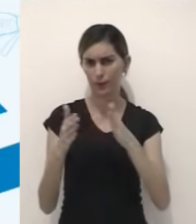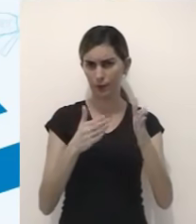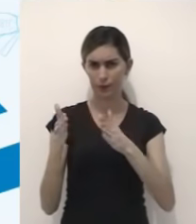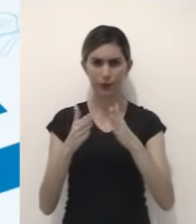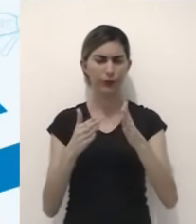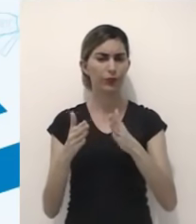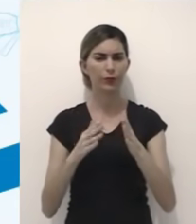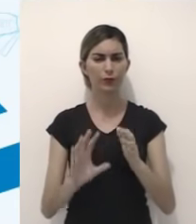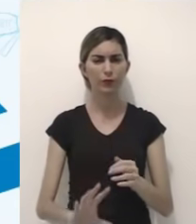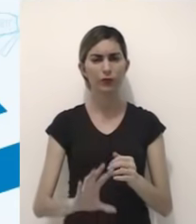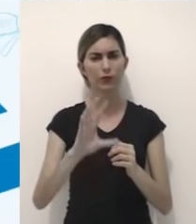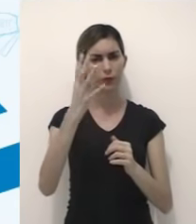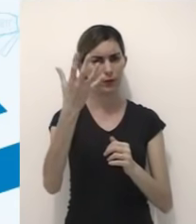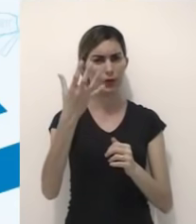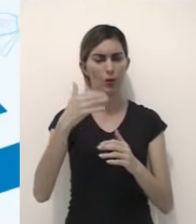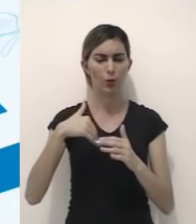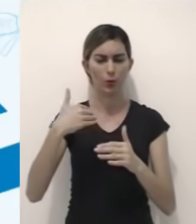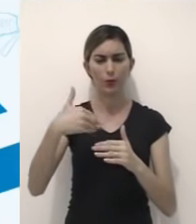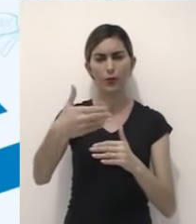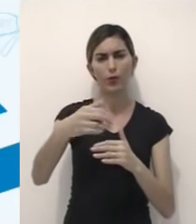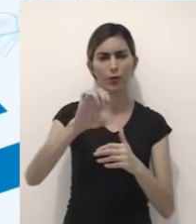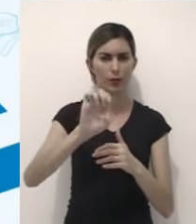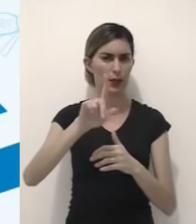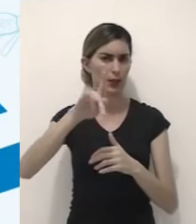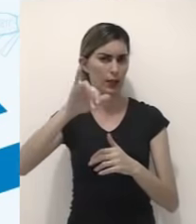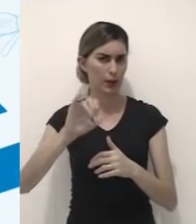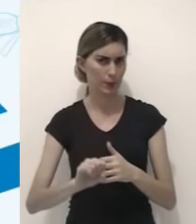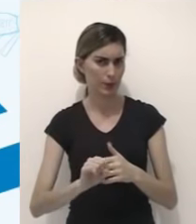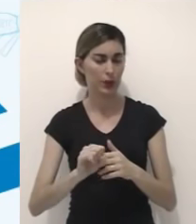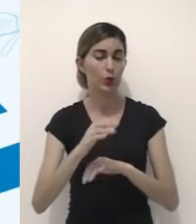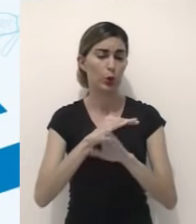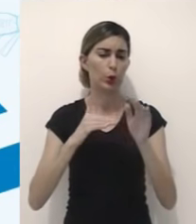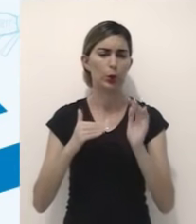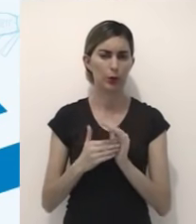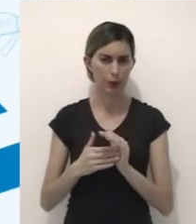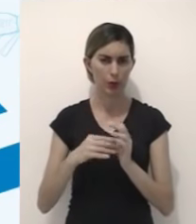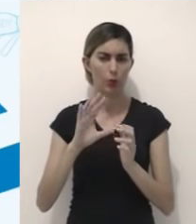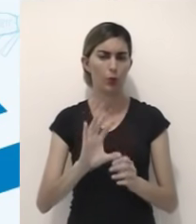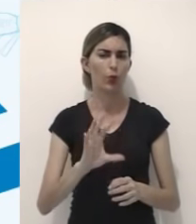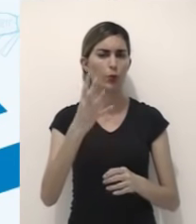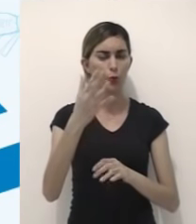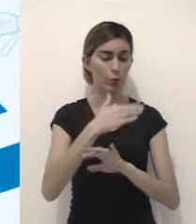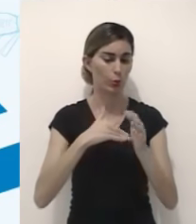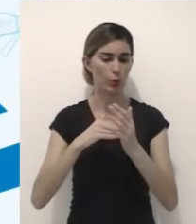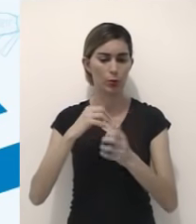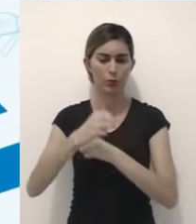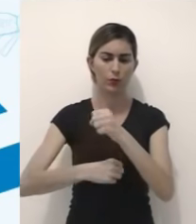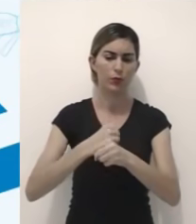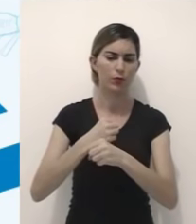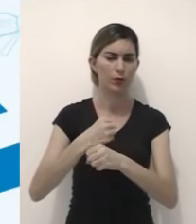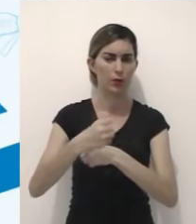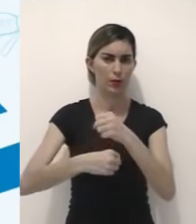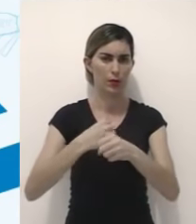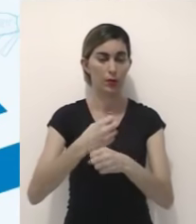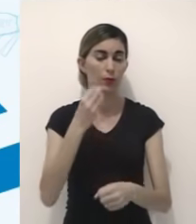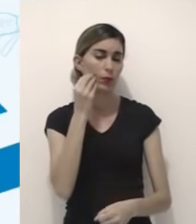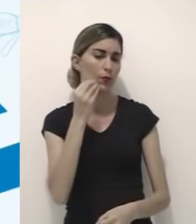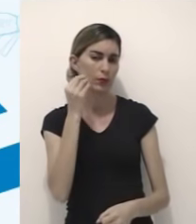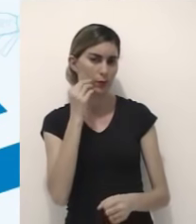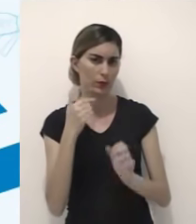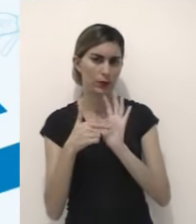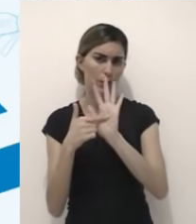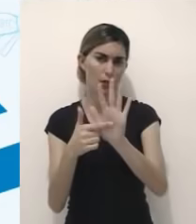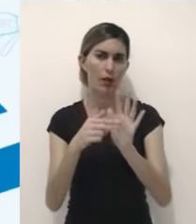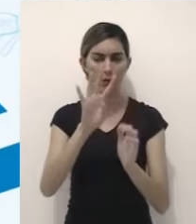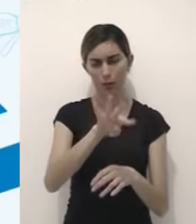que momento vai acontecer o próximo eclipse total. Esse eclipse total ele não acontece todo ano. Por exemplo,